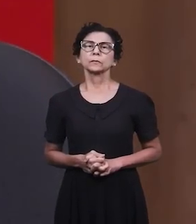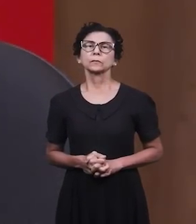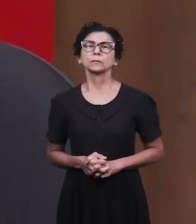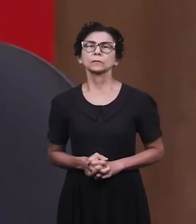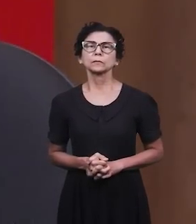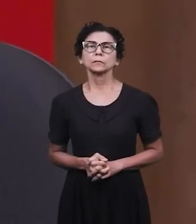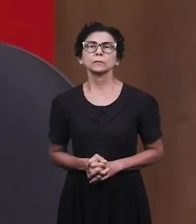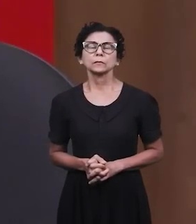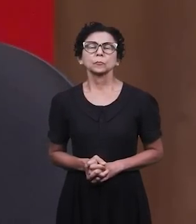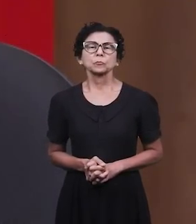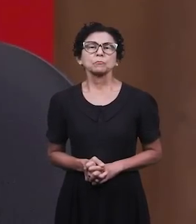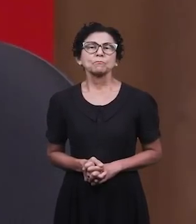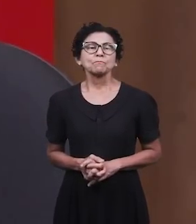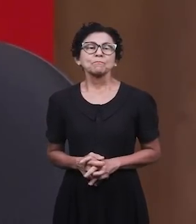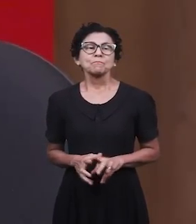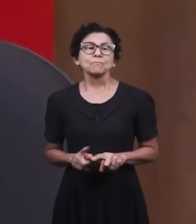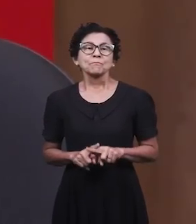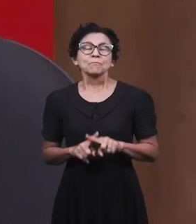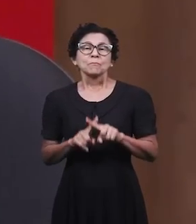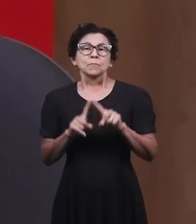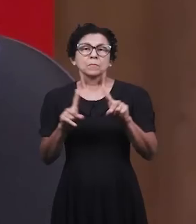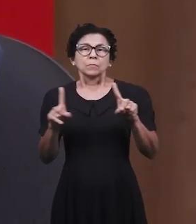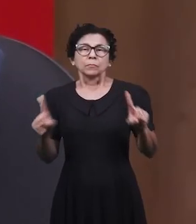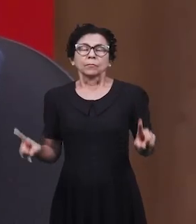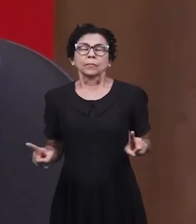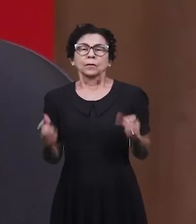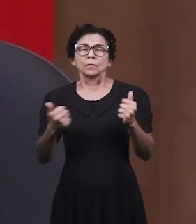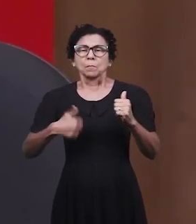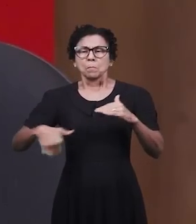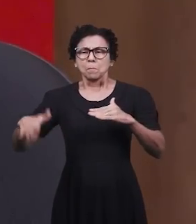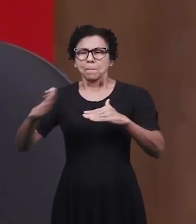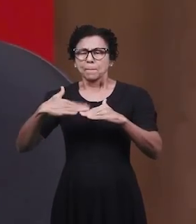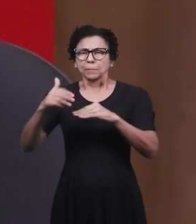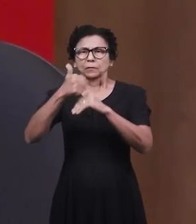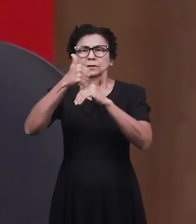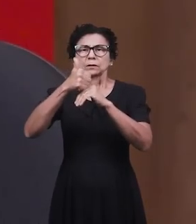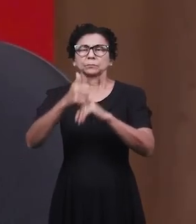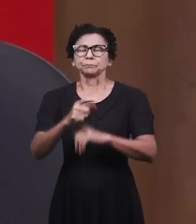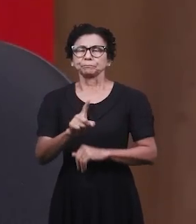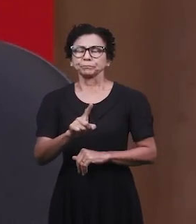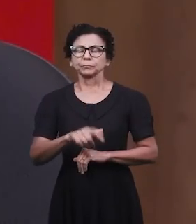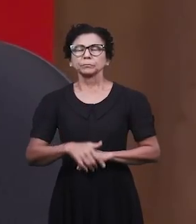não há uma identificação de qualificação. Por exemplo,